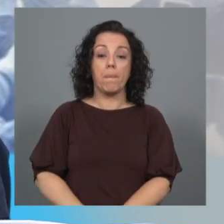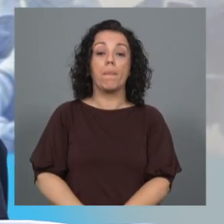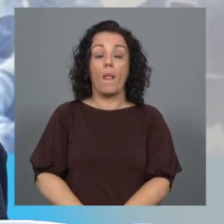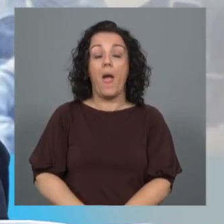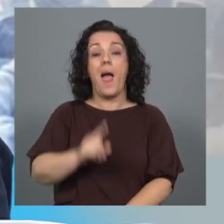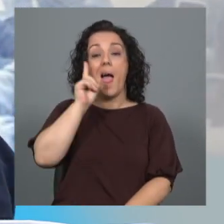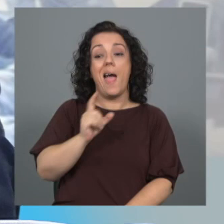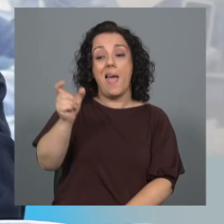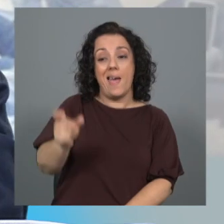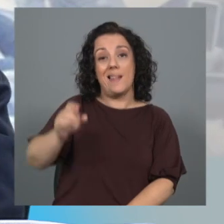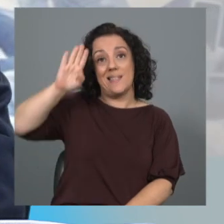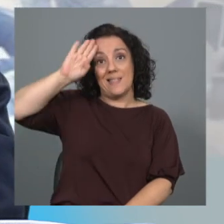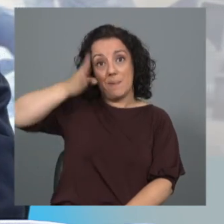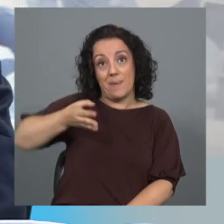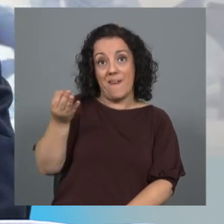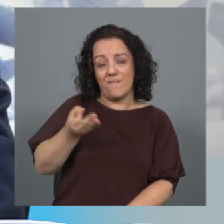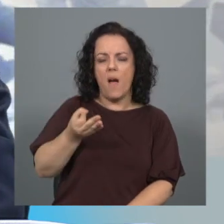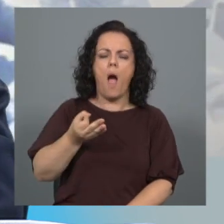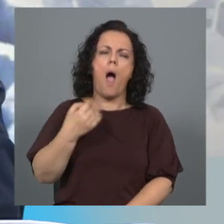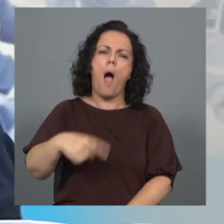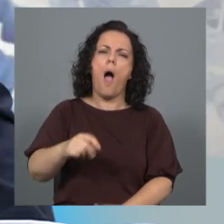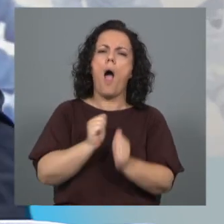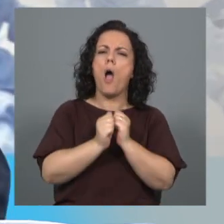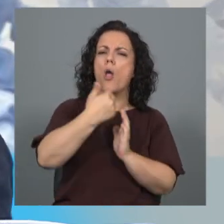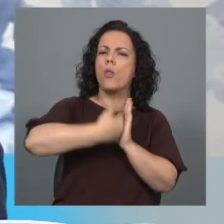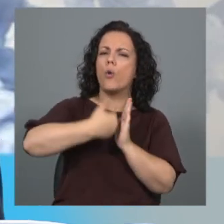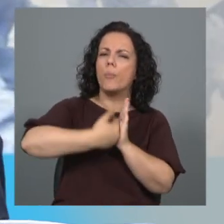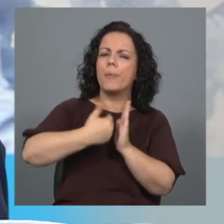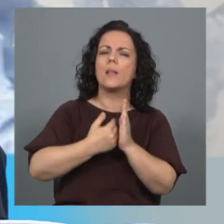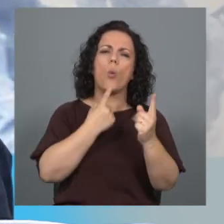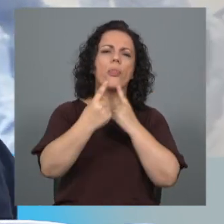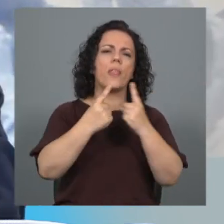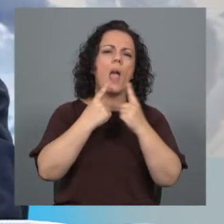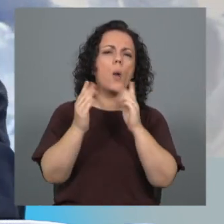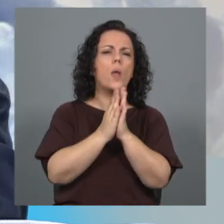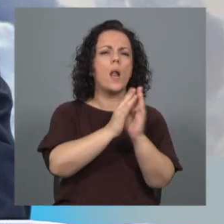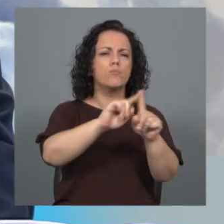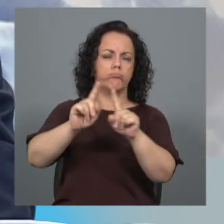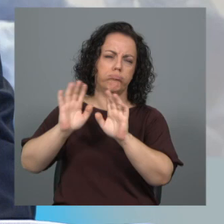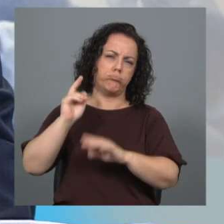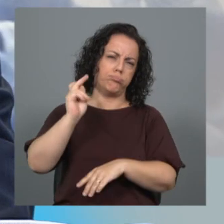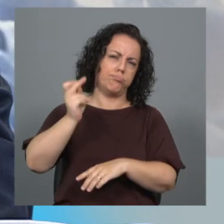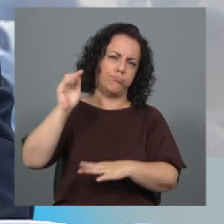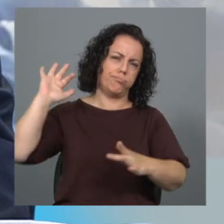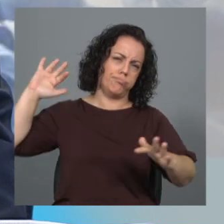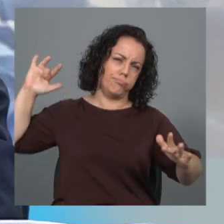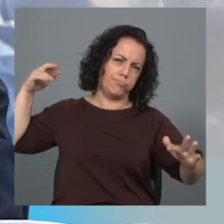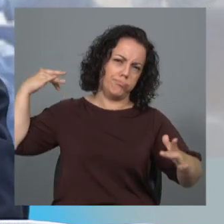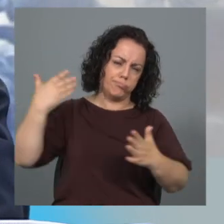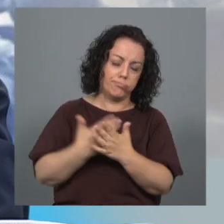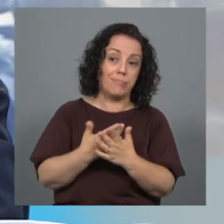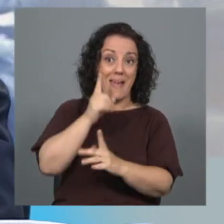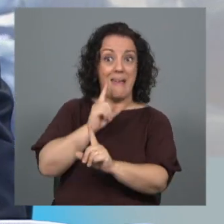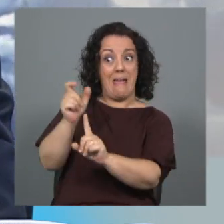muito nos documentos ecuménicos e de diálogo entre as igrejas já há várias décadas. Ela sabia